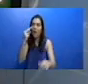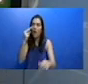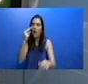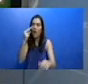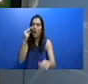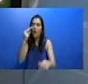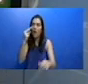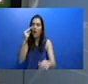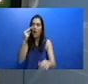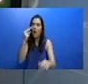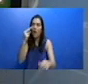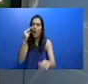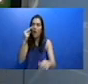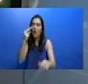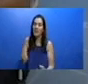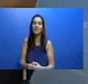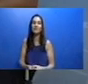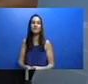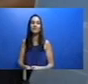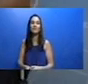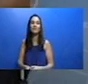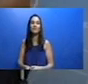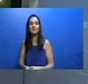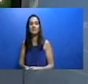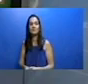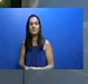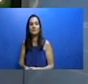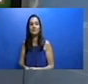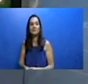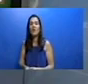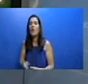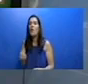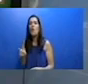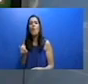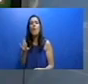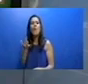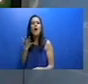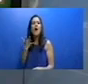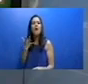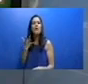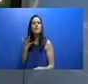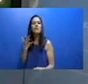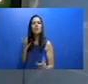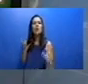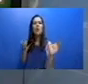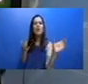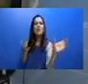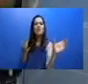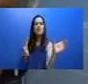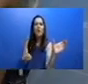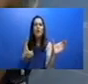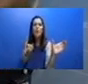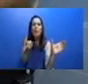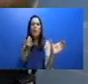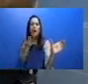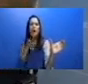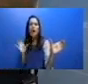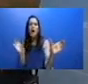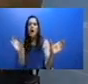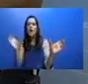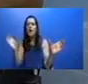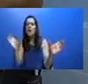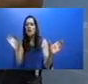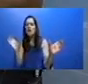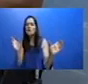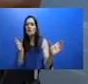ó, 1 mais 1, 2 quilos. Mas aí, quanto custa esse quilo de ração e quanto custaria esse quilo